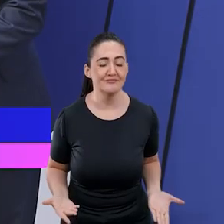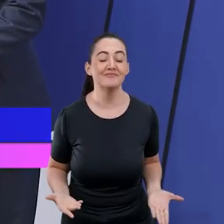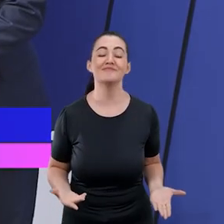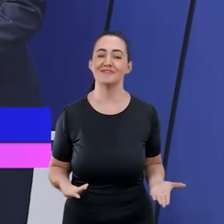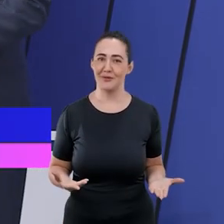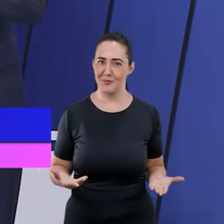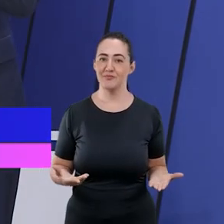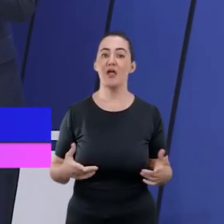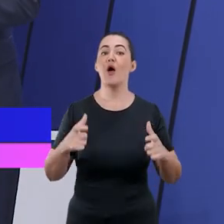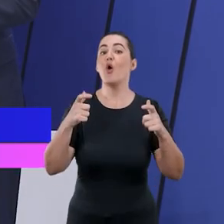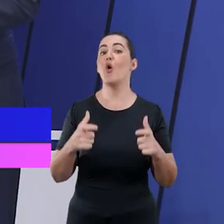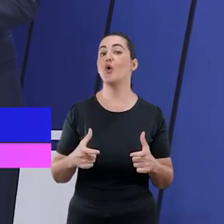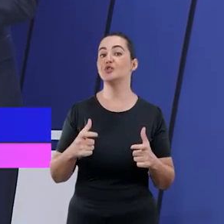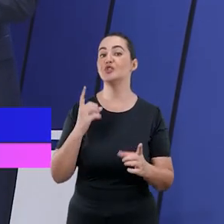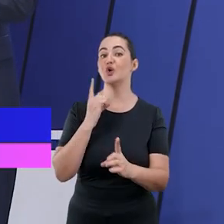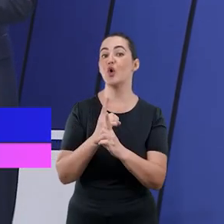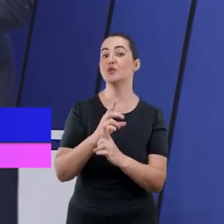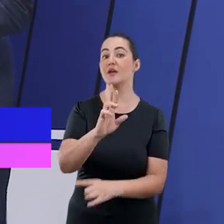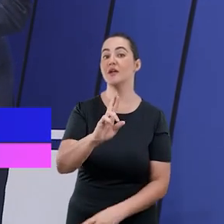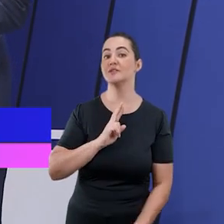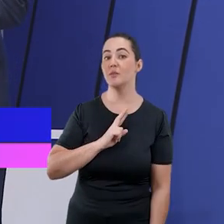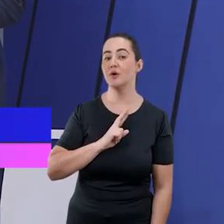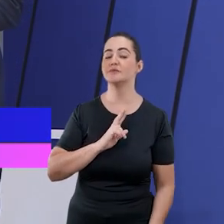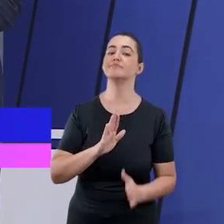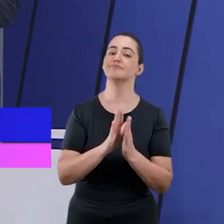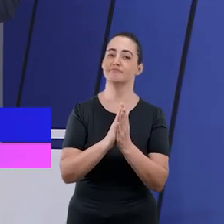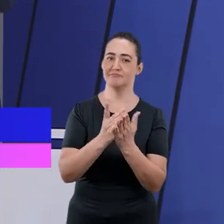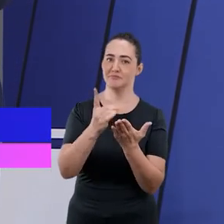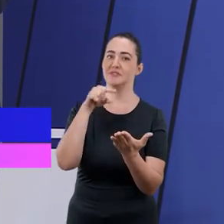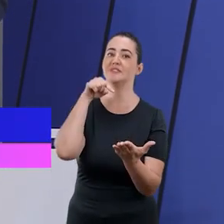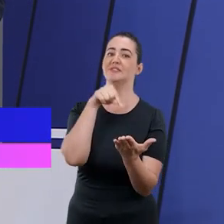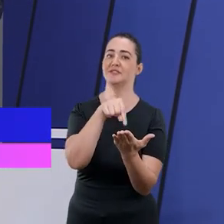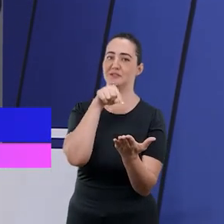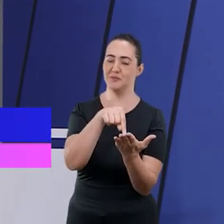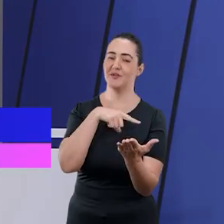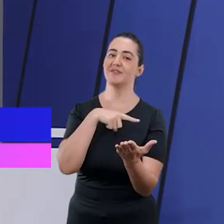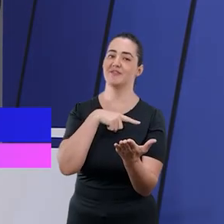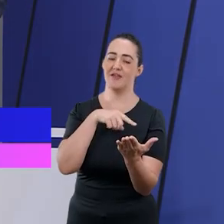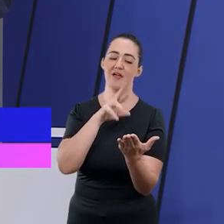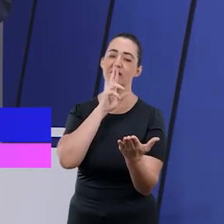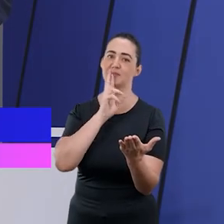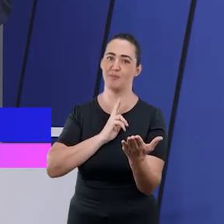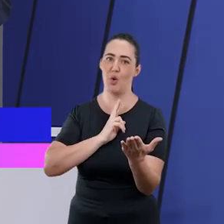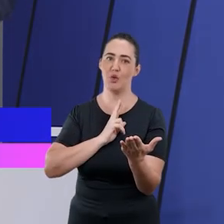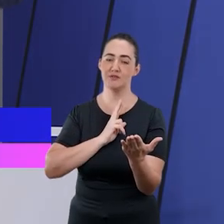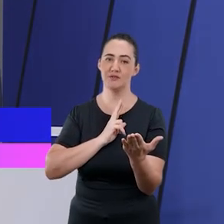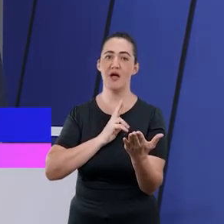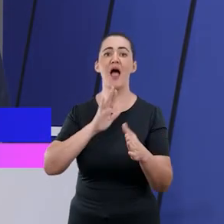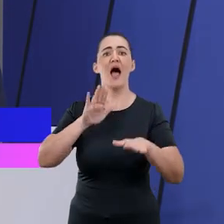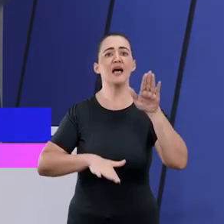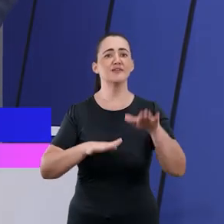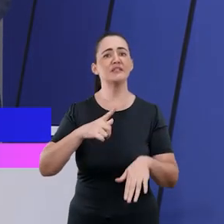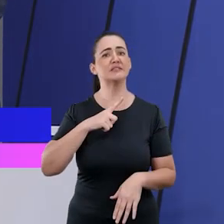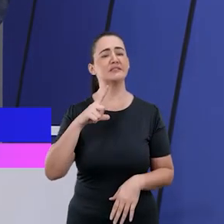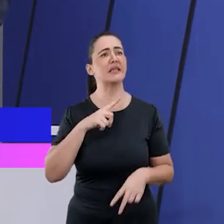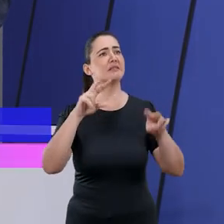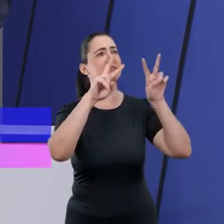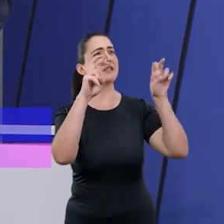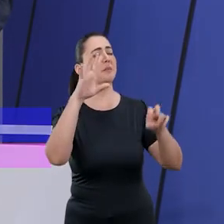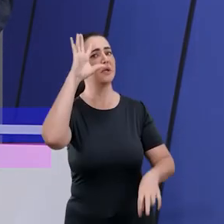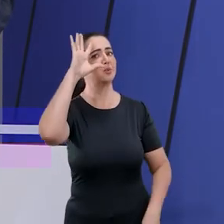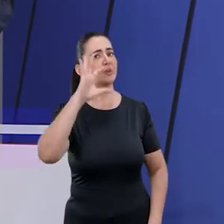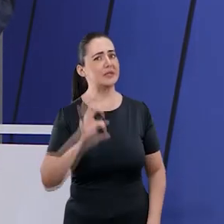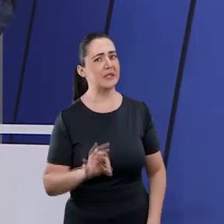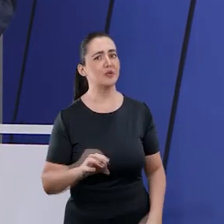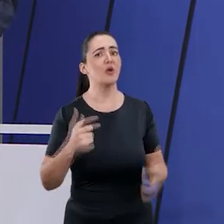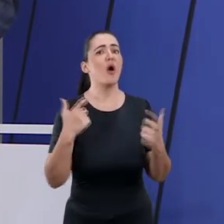na palavra, porque é na Bíblia que eu preciso buscar as respostas para esses temas que são intrigantes na